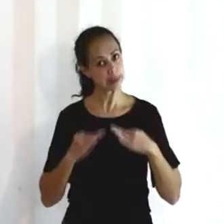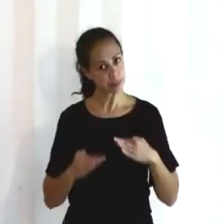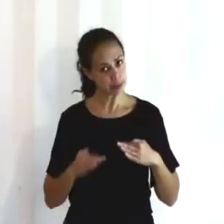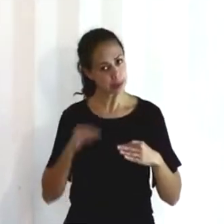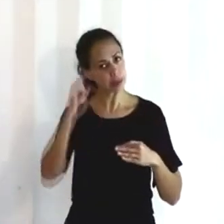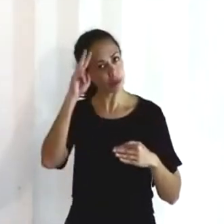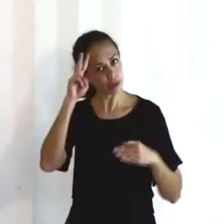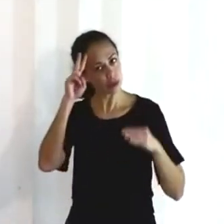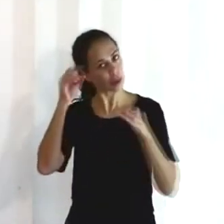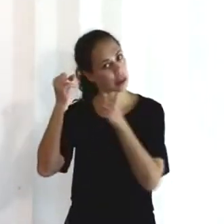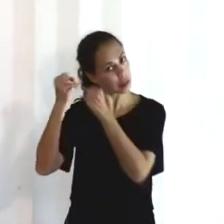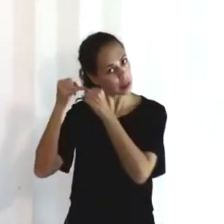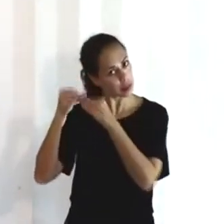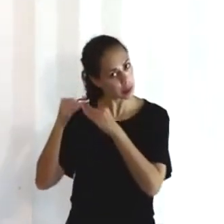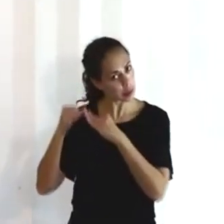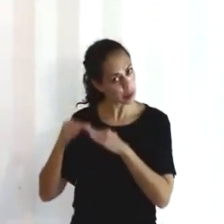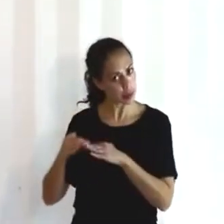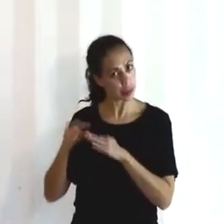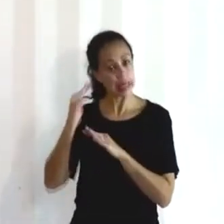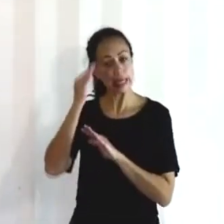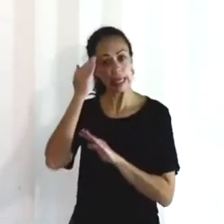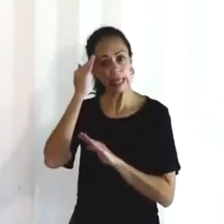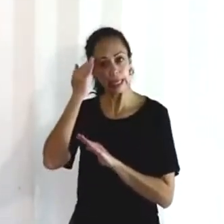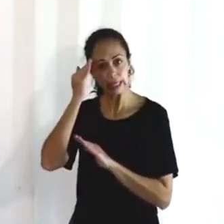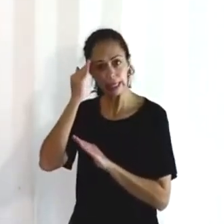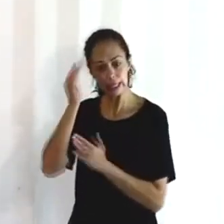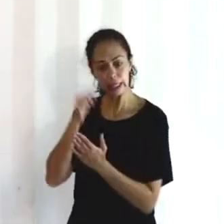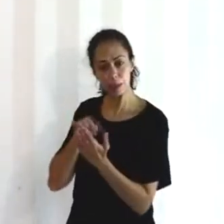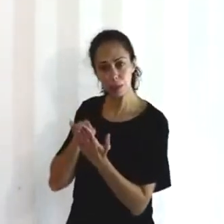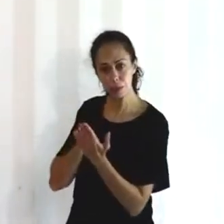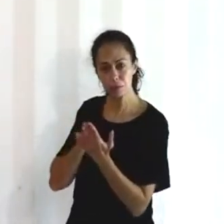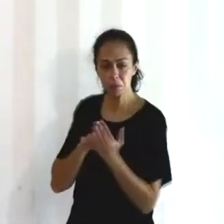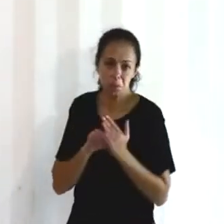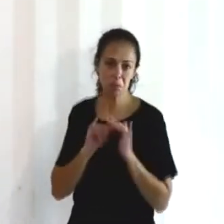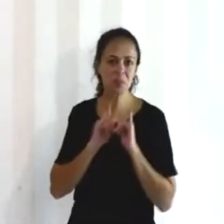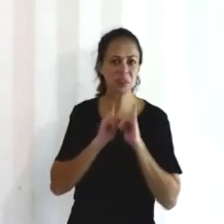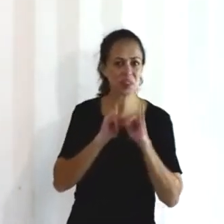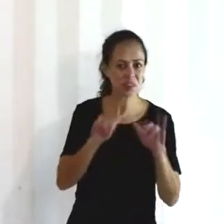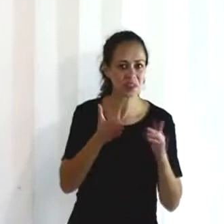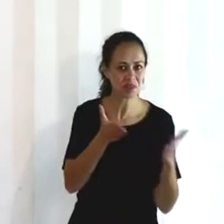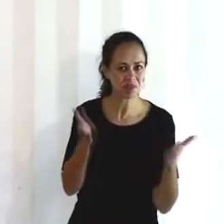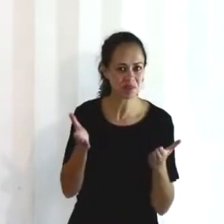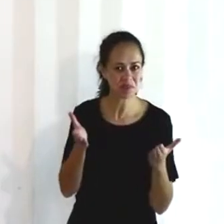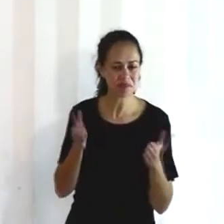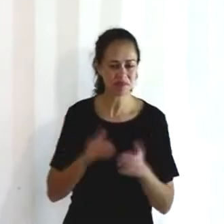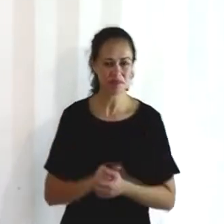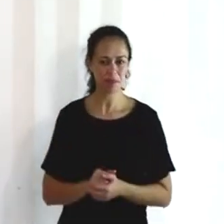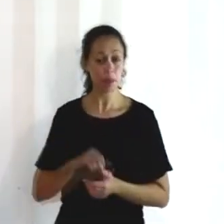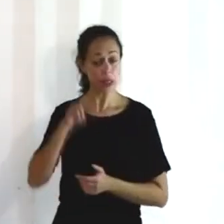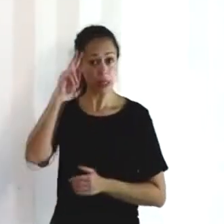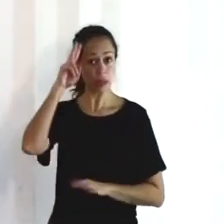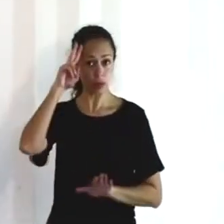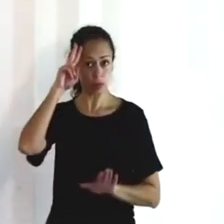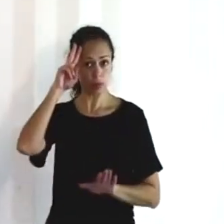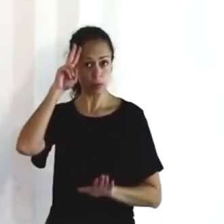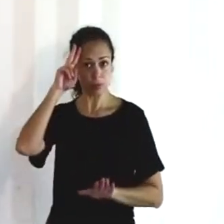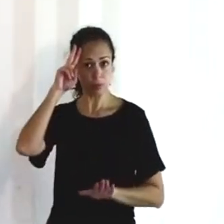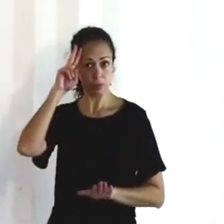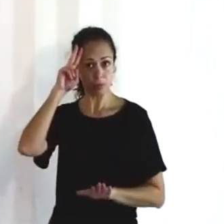dela e aplicar. A parábola conta que alguém, é a parábola, né? Conta